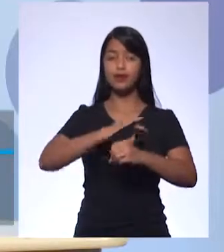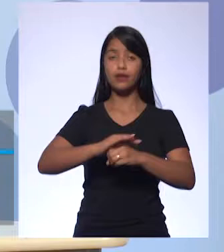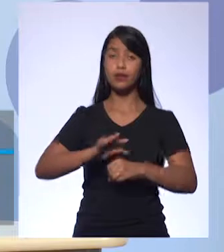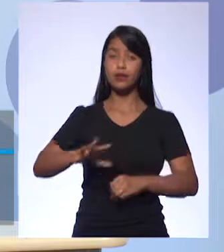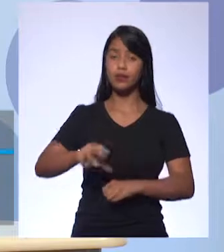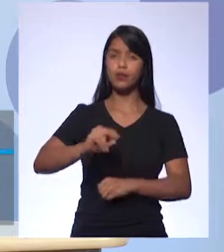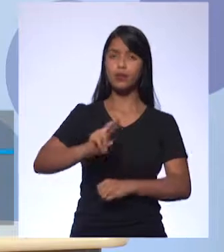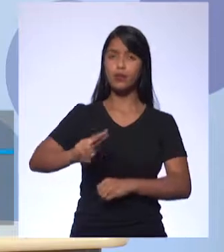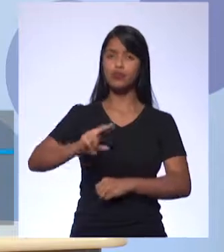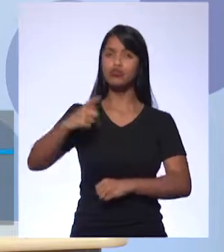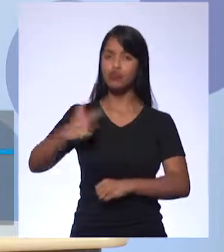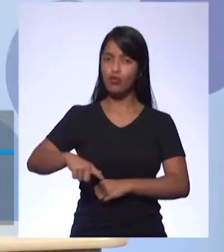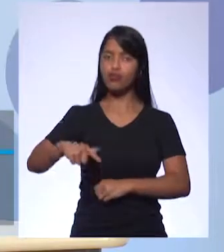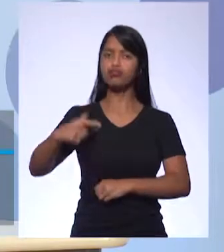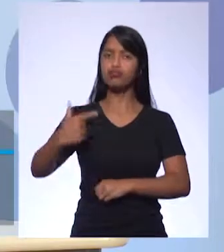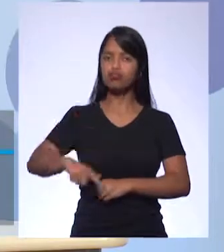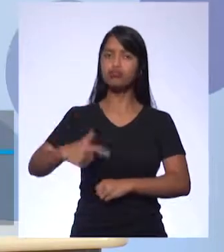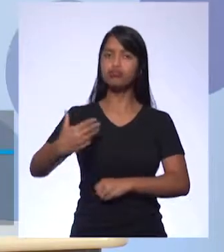A professora